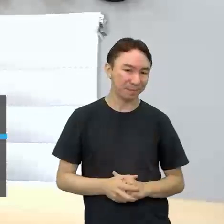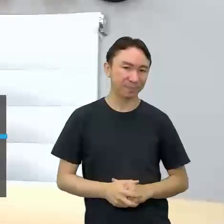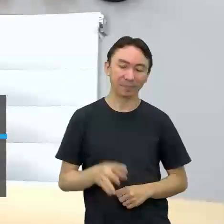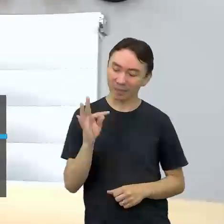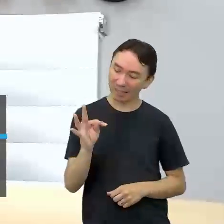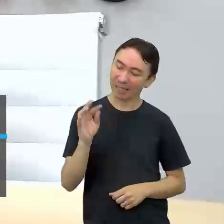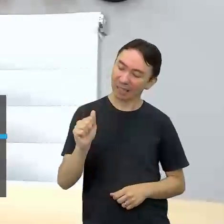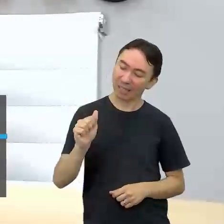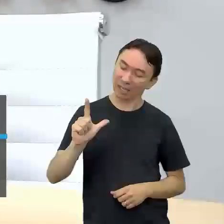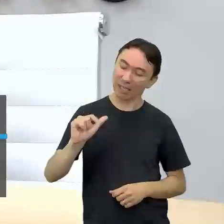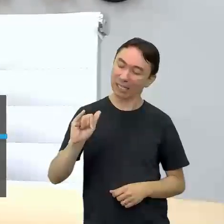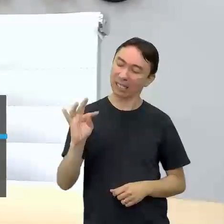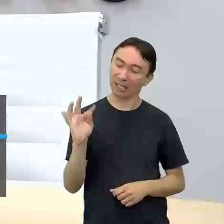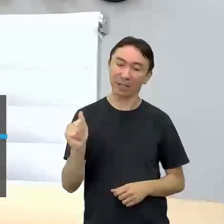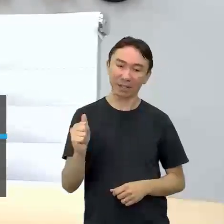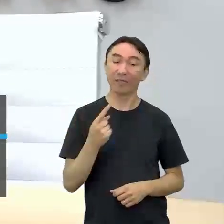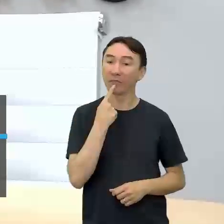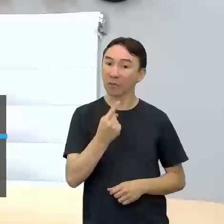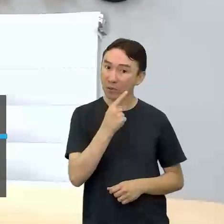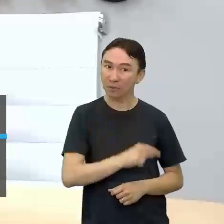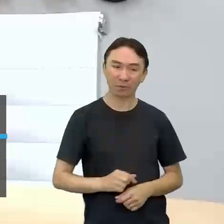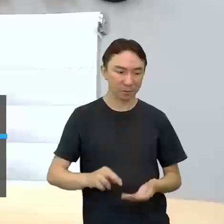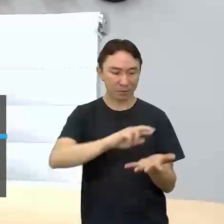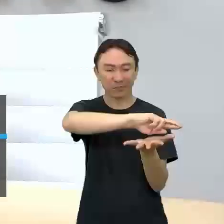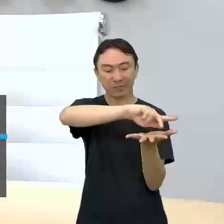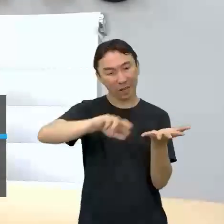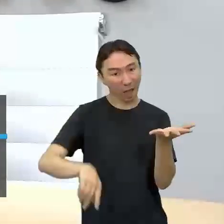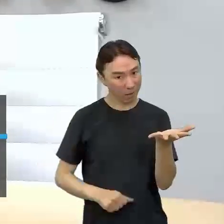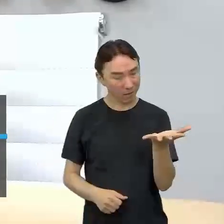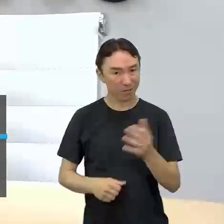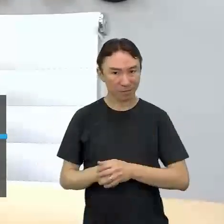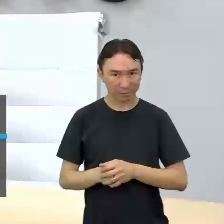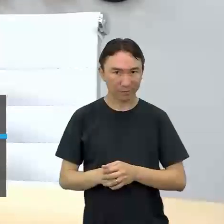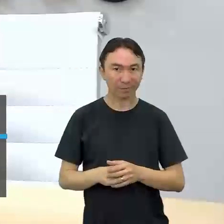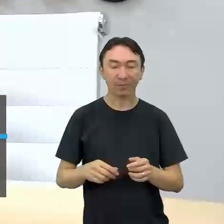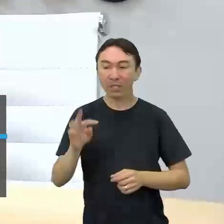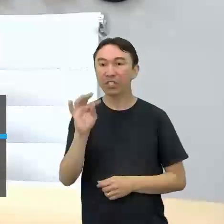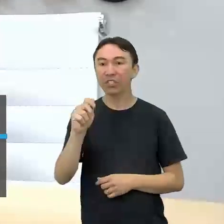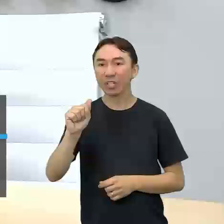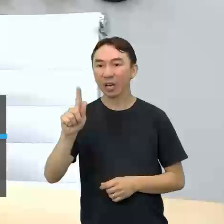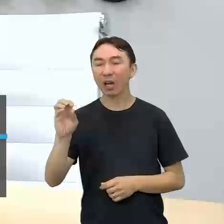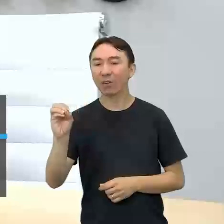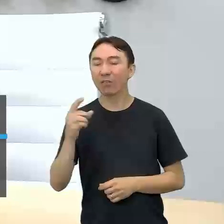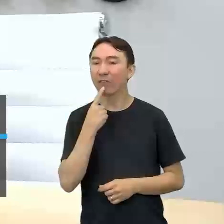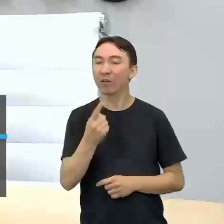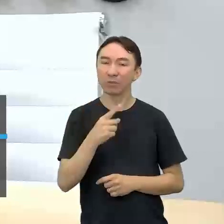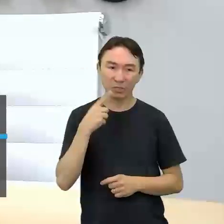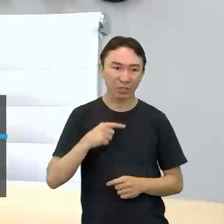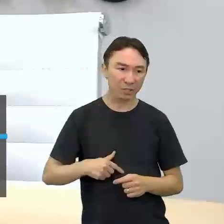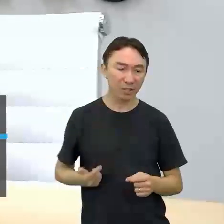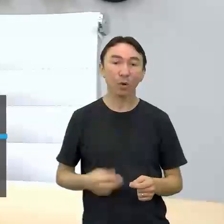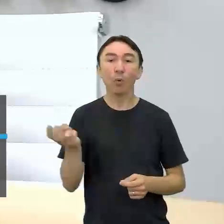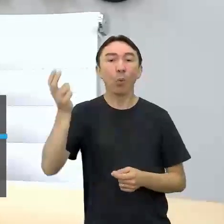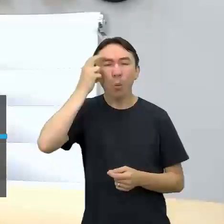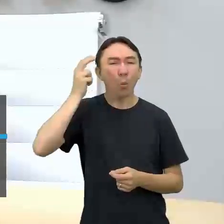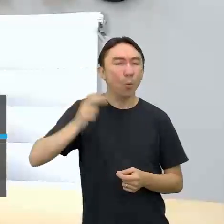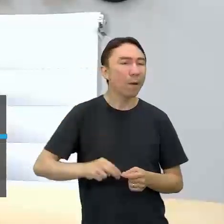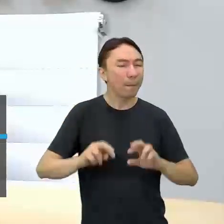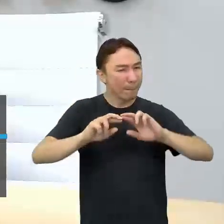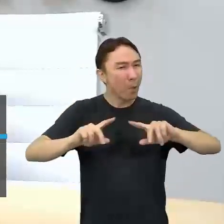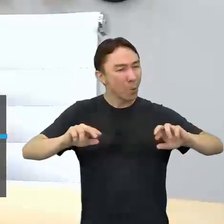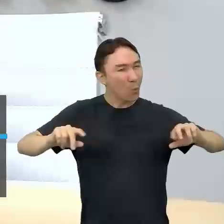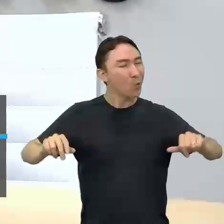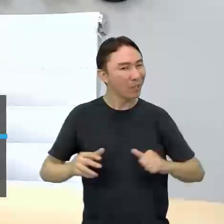sobre diversidade, o professor Tiago, multiculturalismo, a professora Thalita, novamente, falou também em culturas,